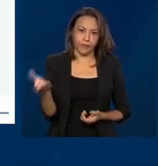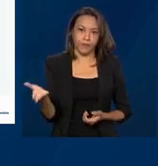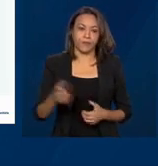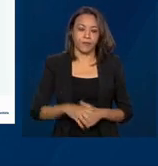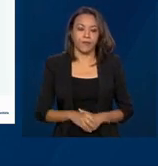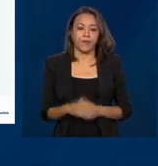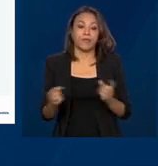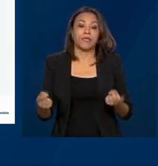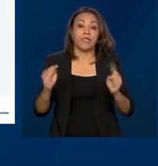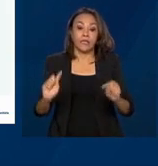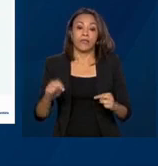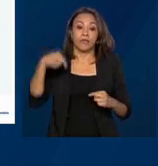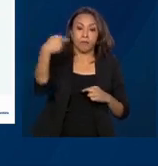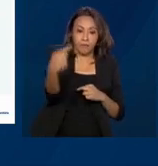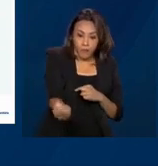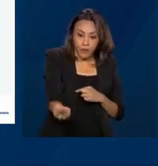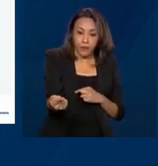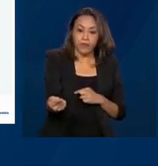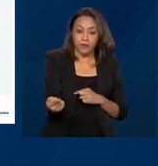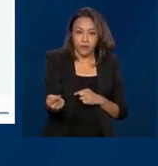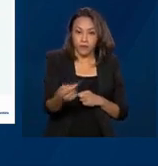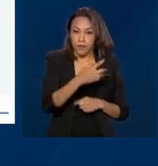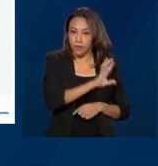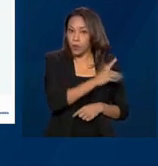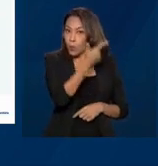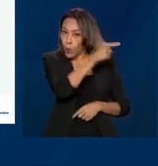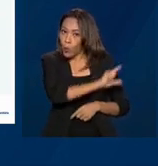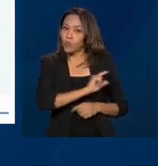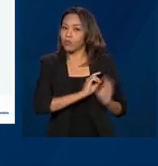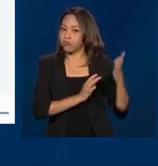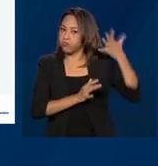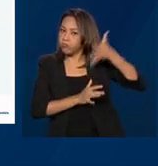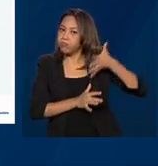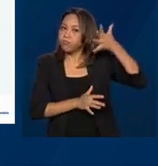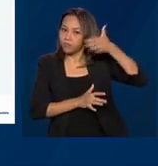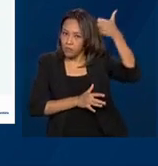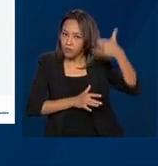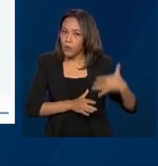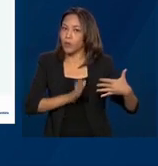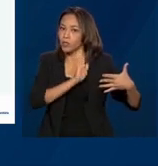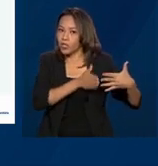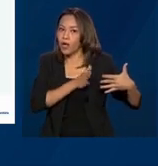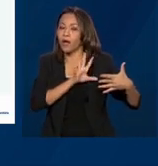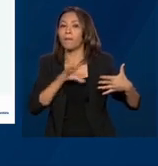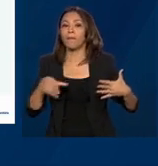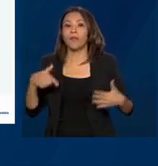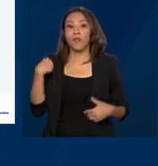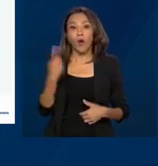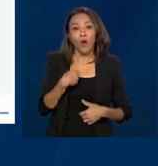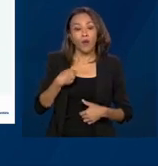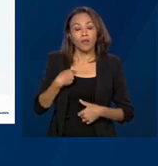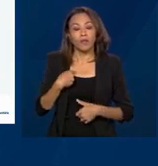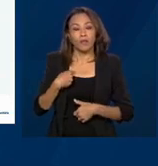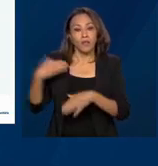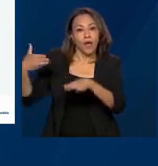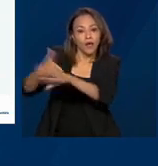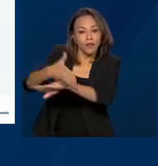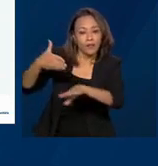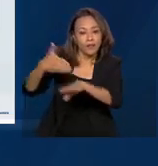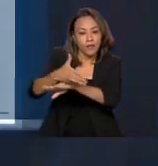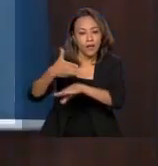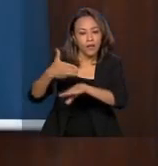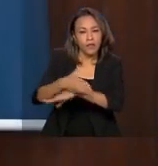A partir daí, conforme o Gustavo falou, nós tivemos acesso à base de dados do